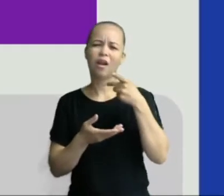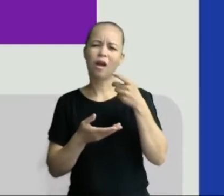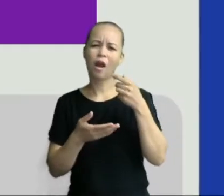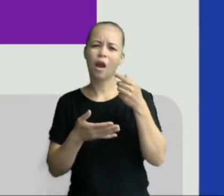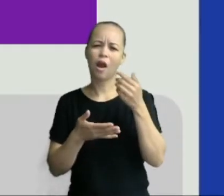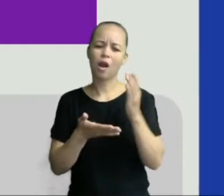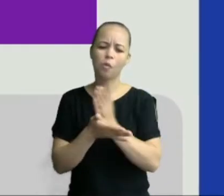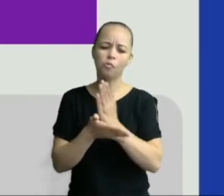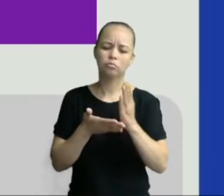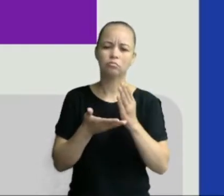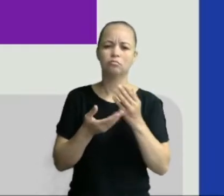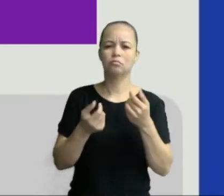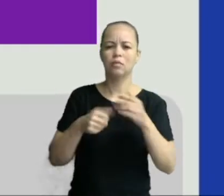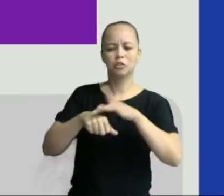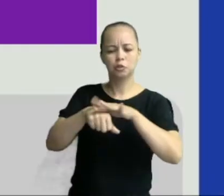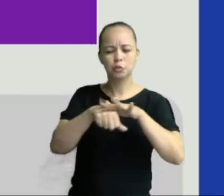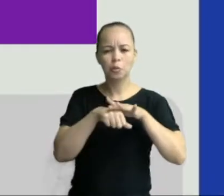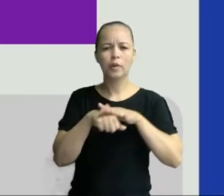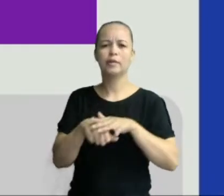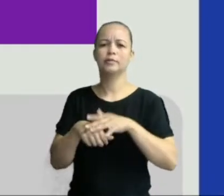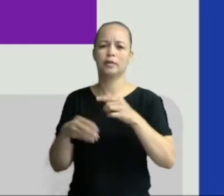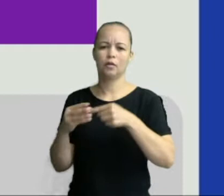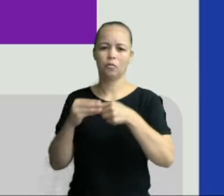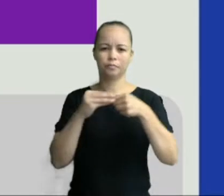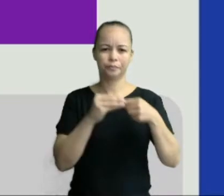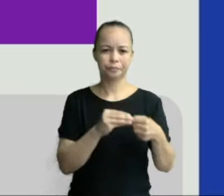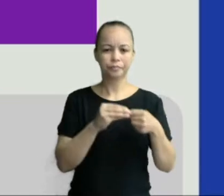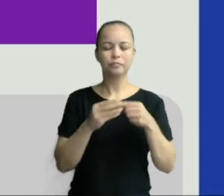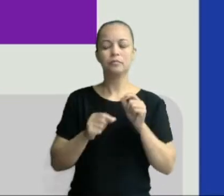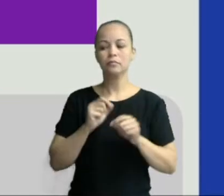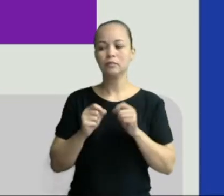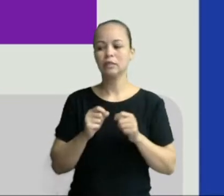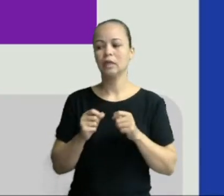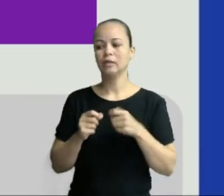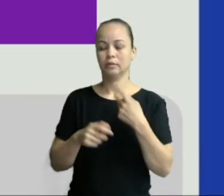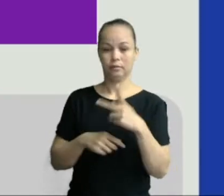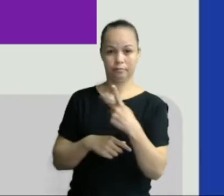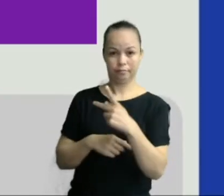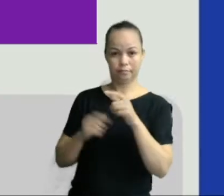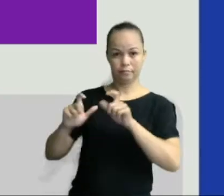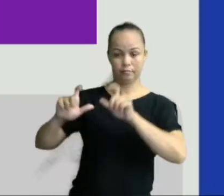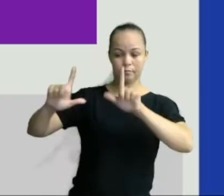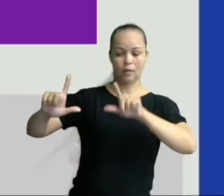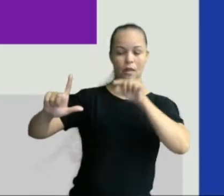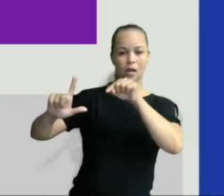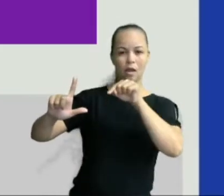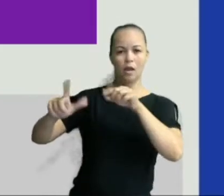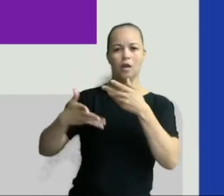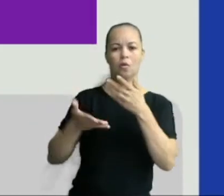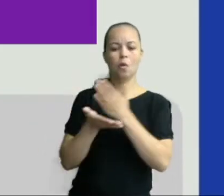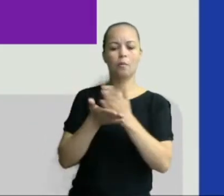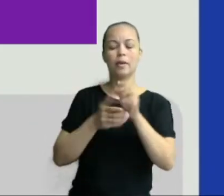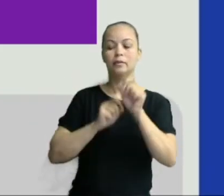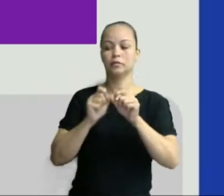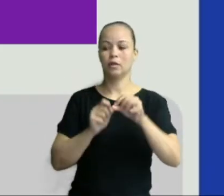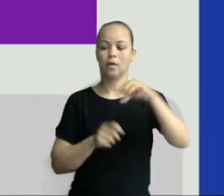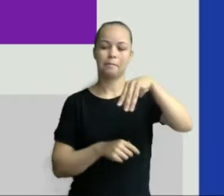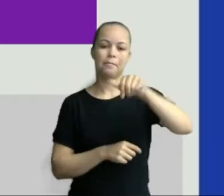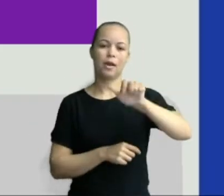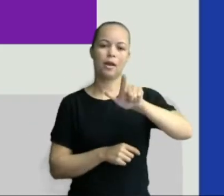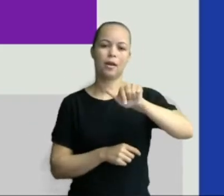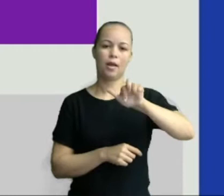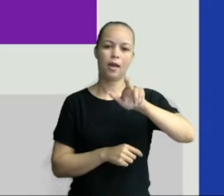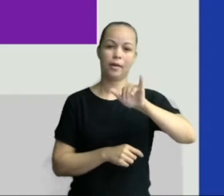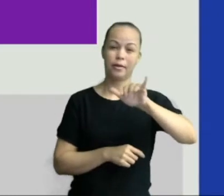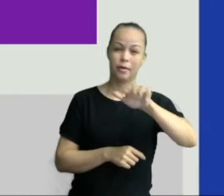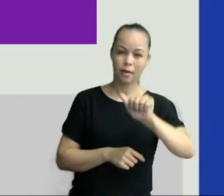de algumas doenças causadas por protozoário, que seriam essas doenças aí. Eu vou falar aqui primeiro, iniciando aqui com a malária.